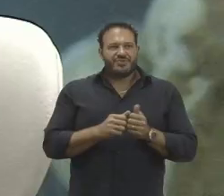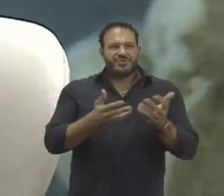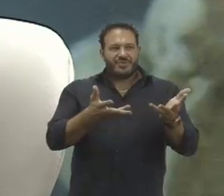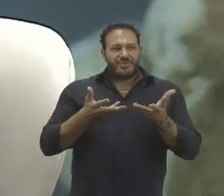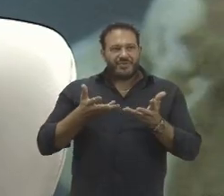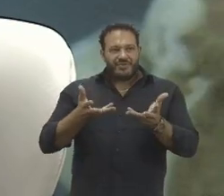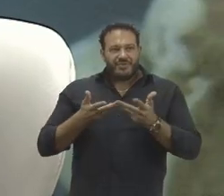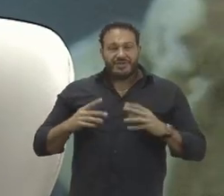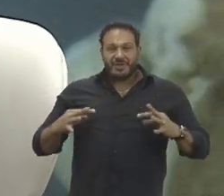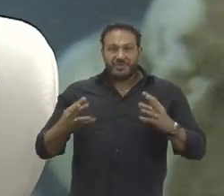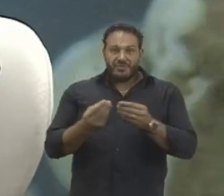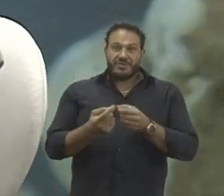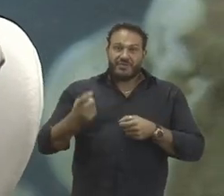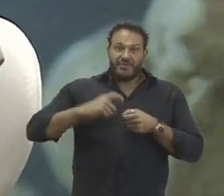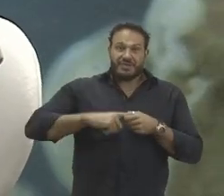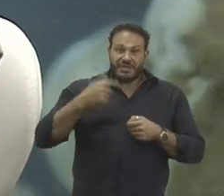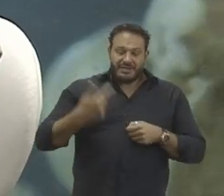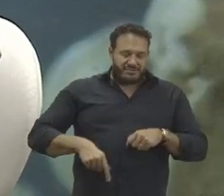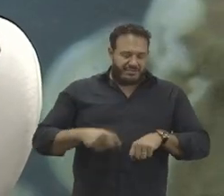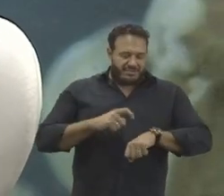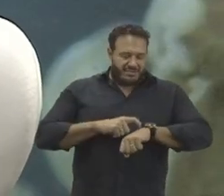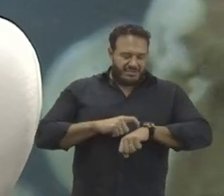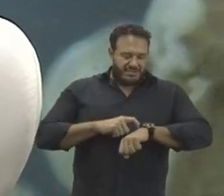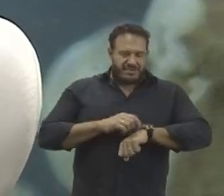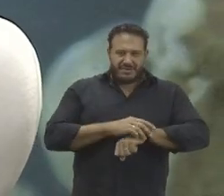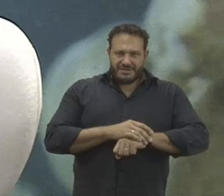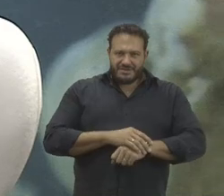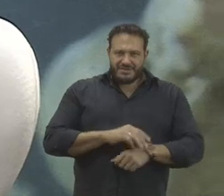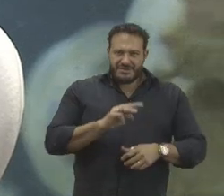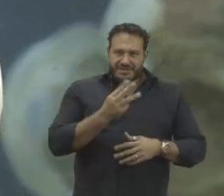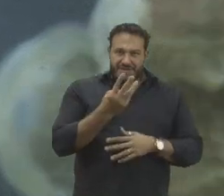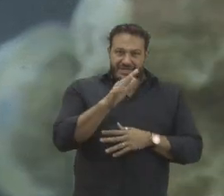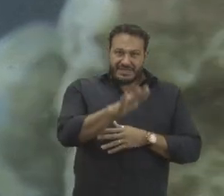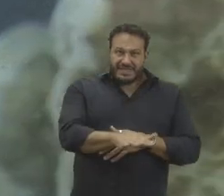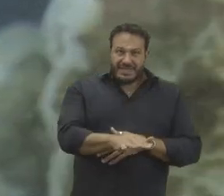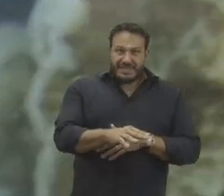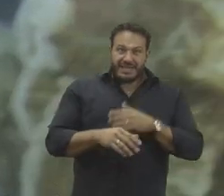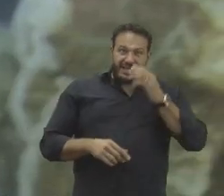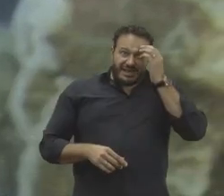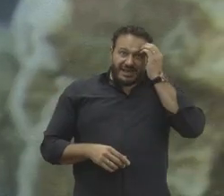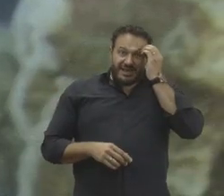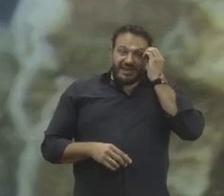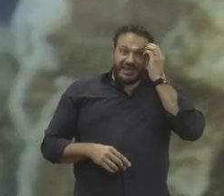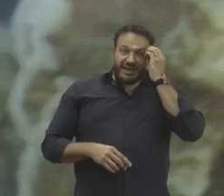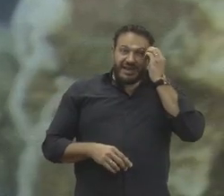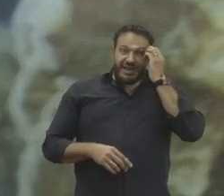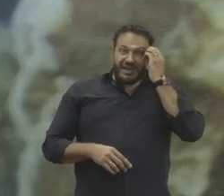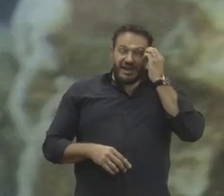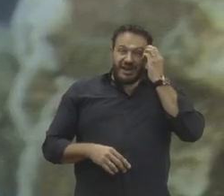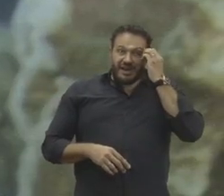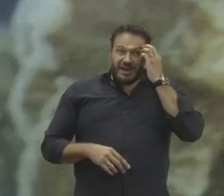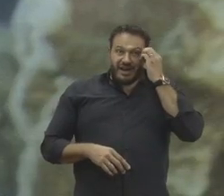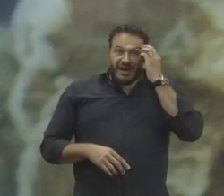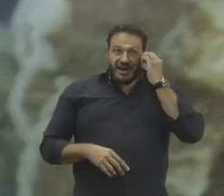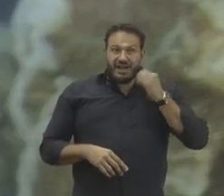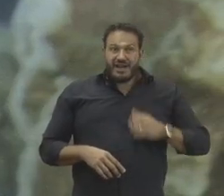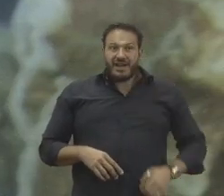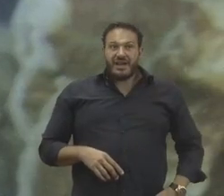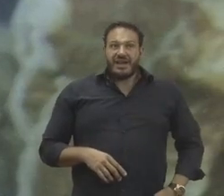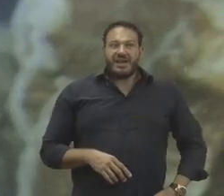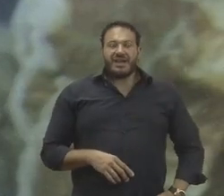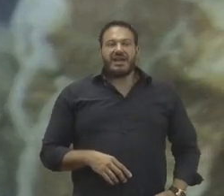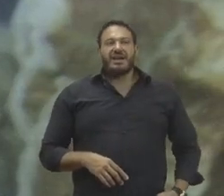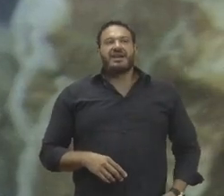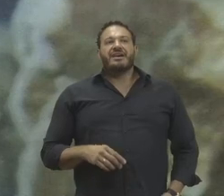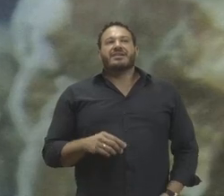para voltarem aqui a às 15 horas é isso Cadê e tá faltando meia horinha 32